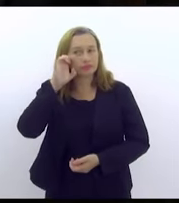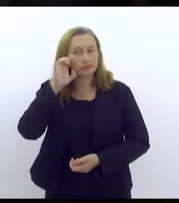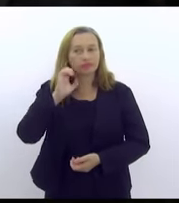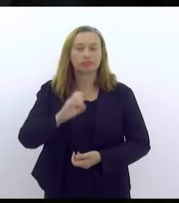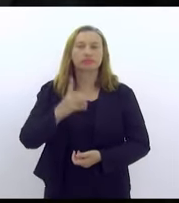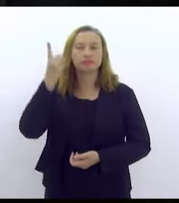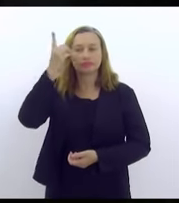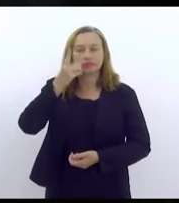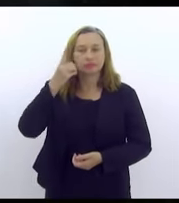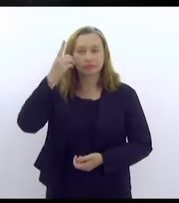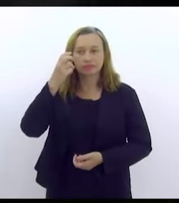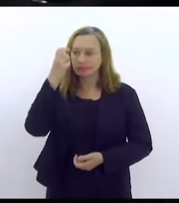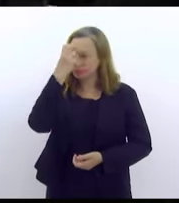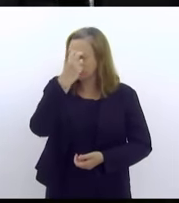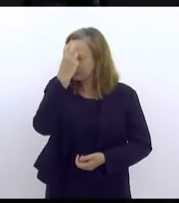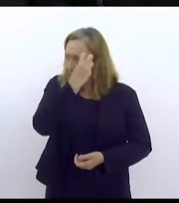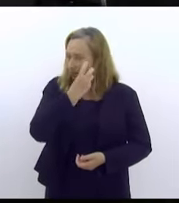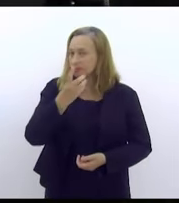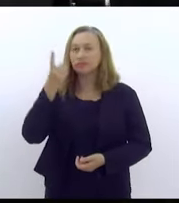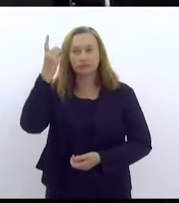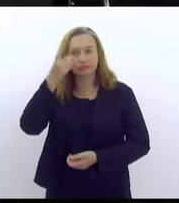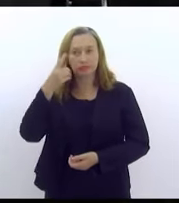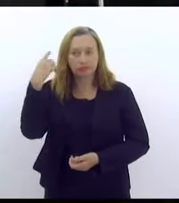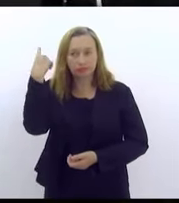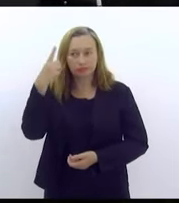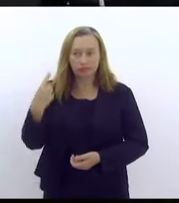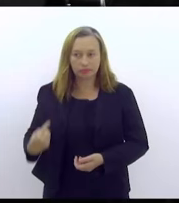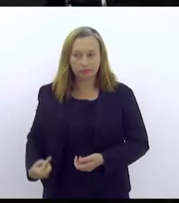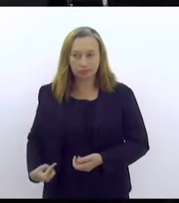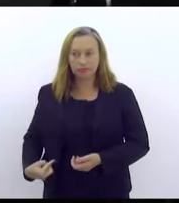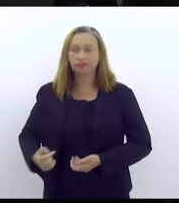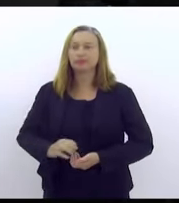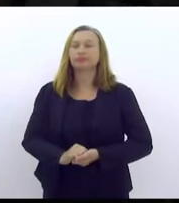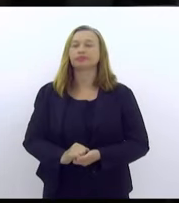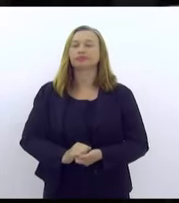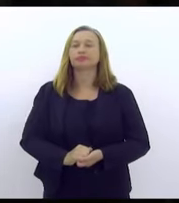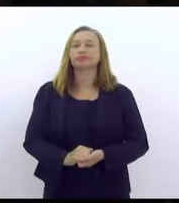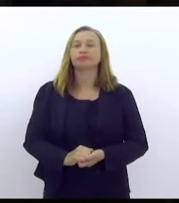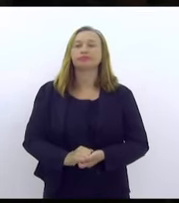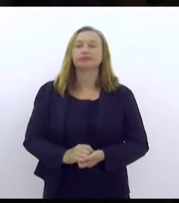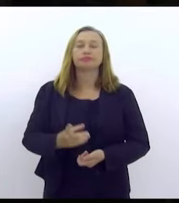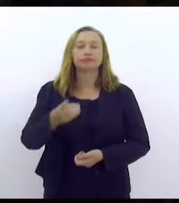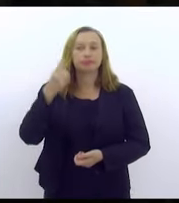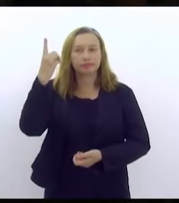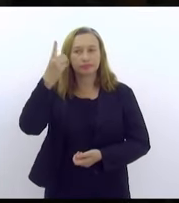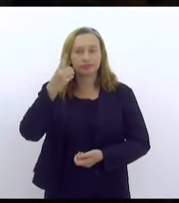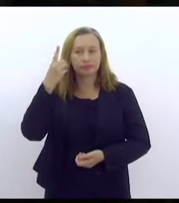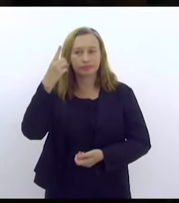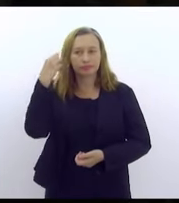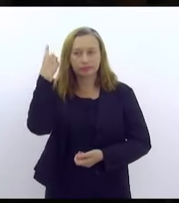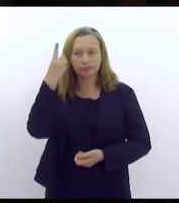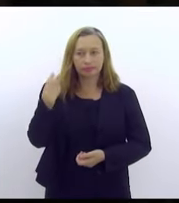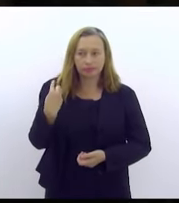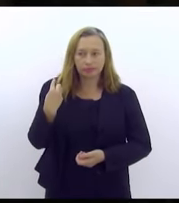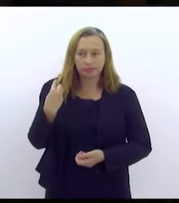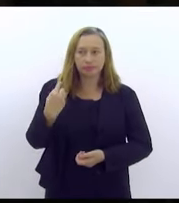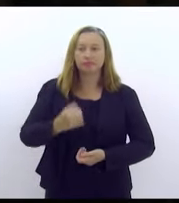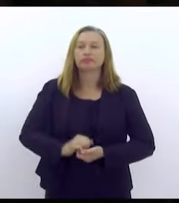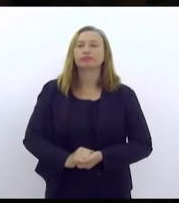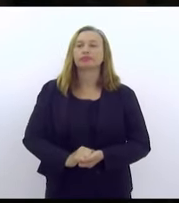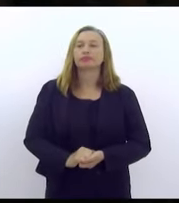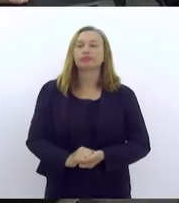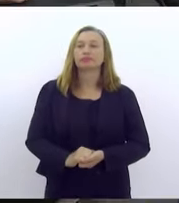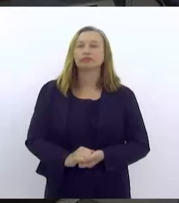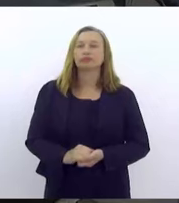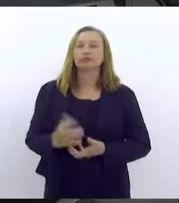Takimoto, deputado Verônica Lima, deputada Dani Balbi, deputada Dani Monteiro. Eu